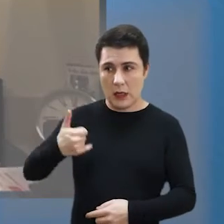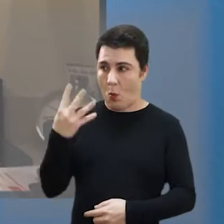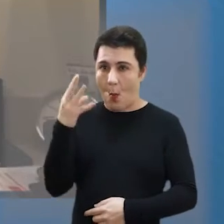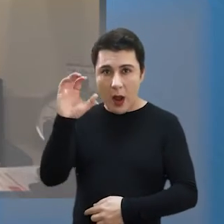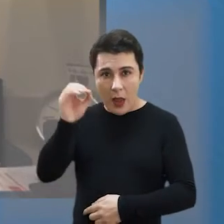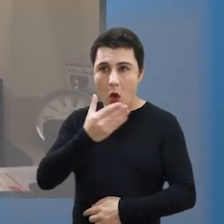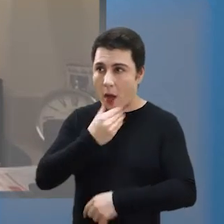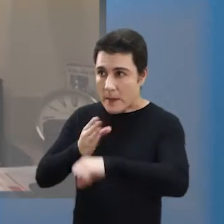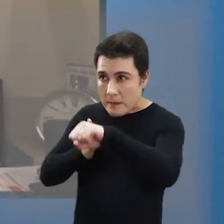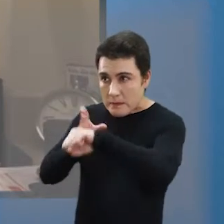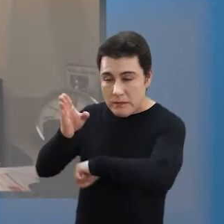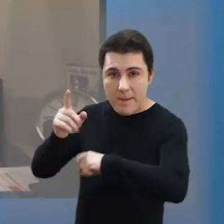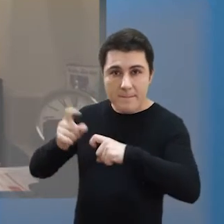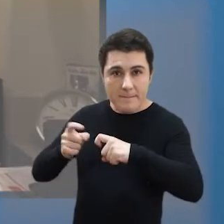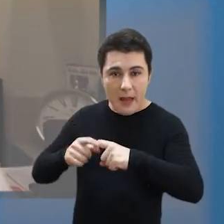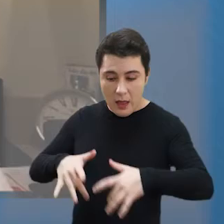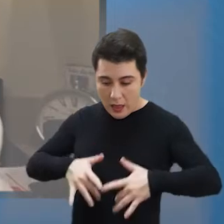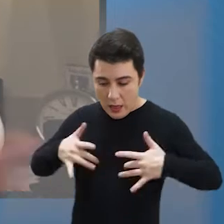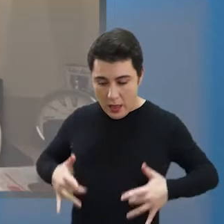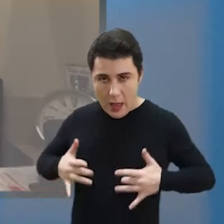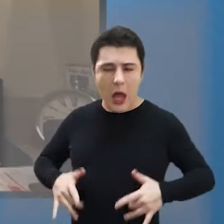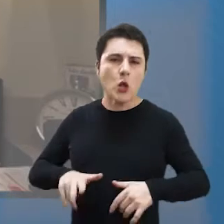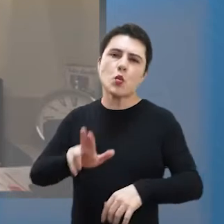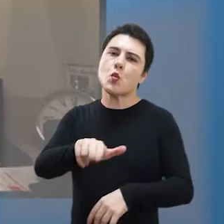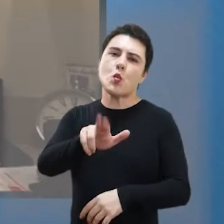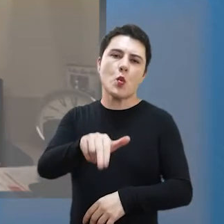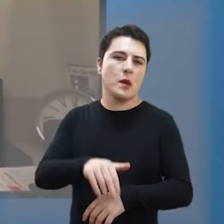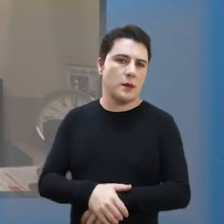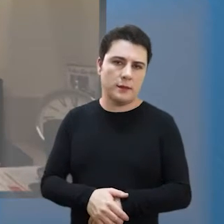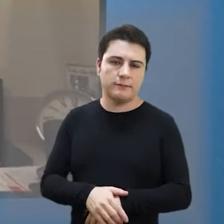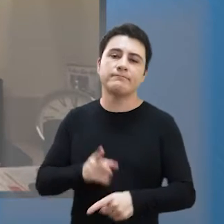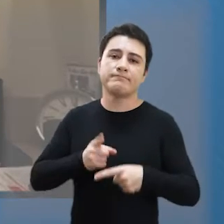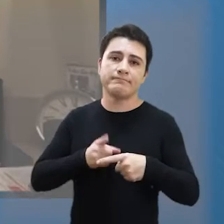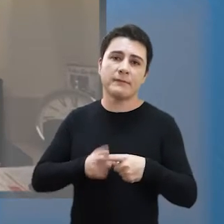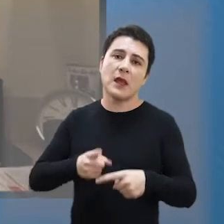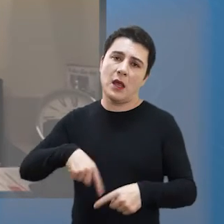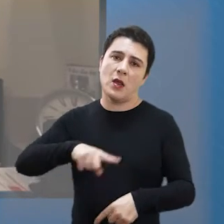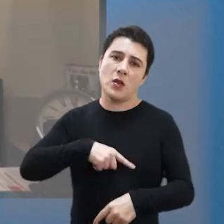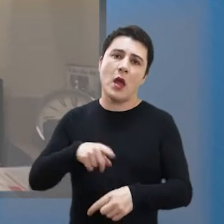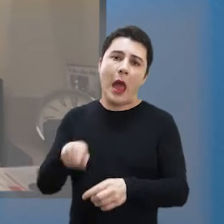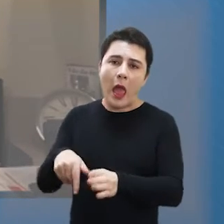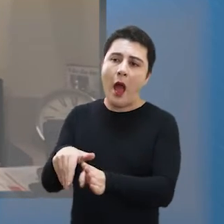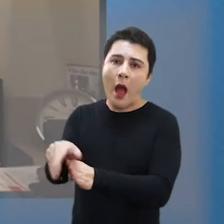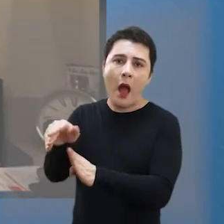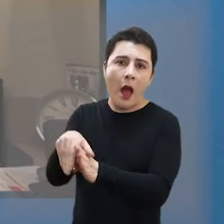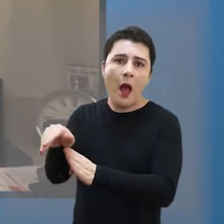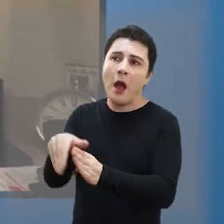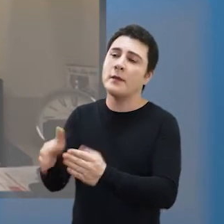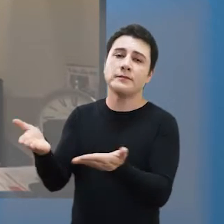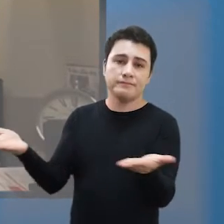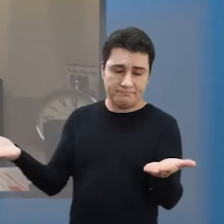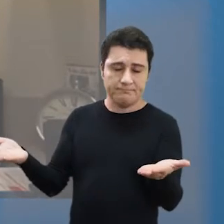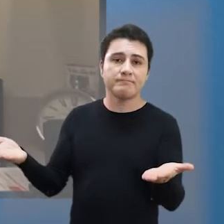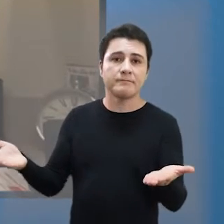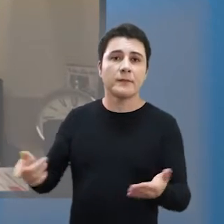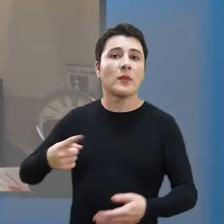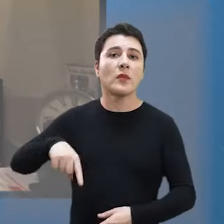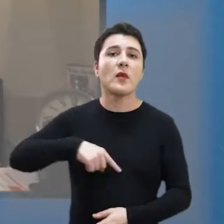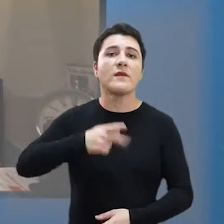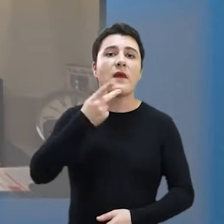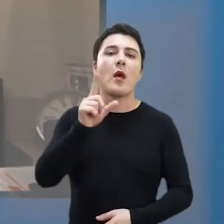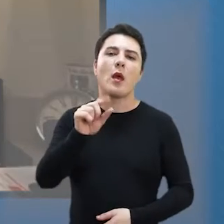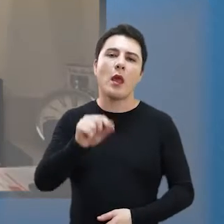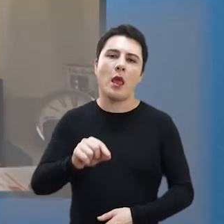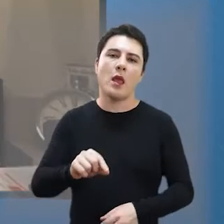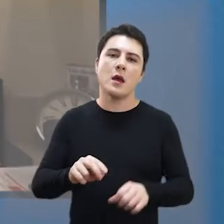dos 40 anos, quase nunca foram ao urologista fazer o exame, que é geralmente o recomendado, tá? Então, quando a